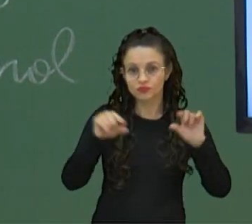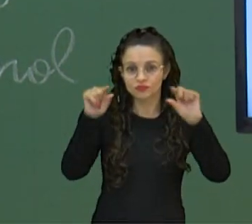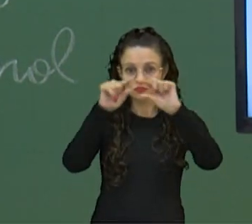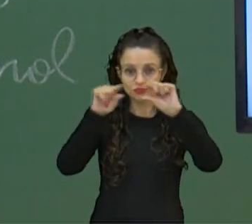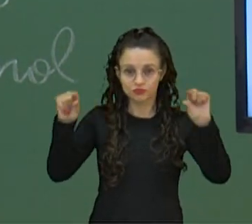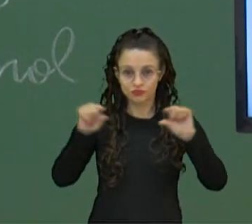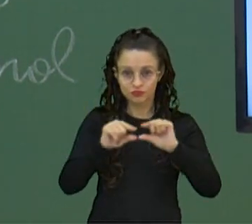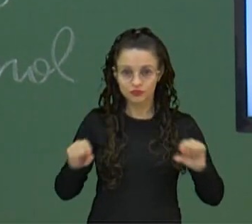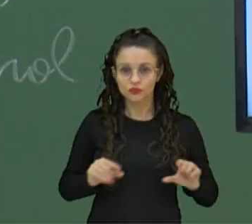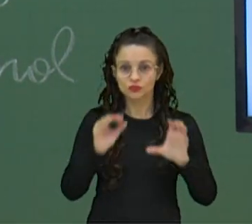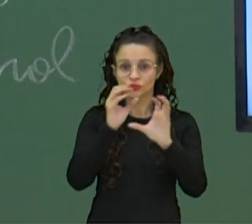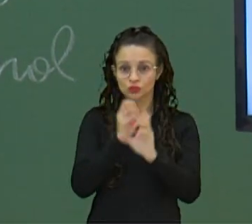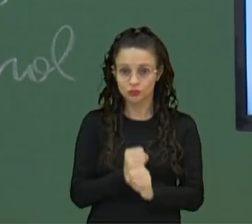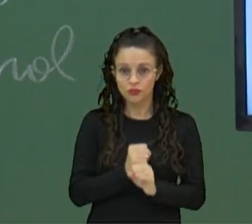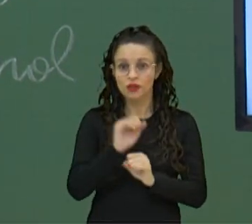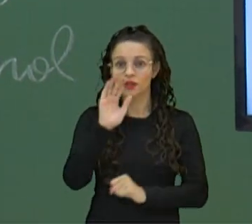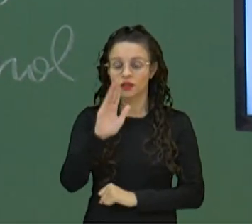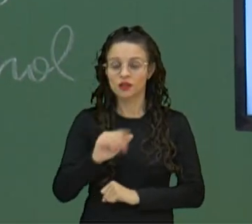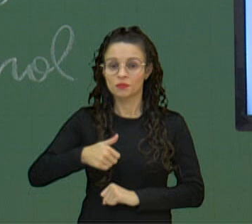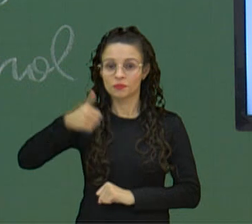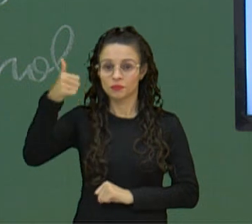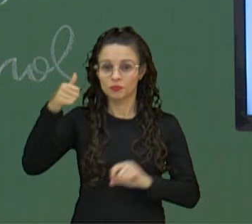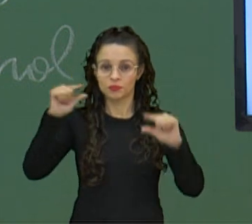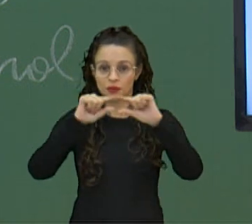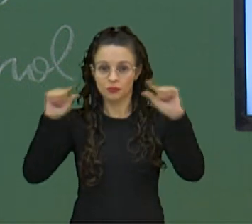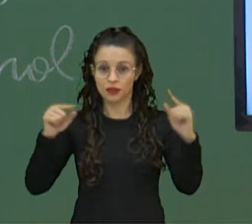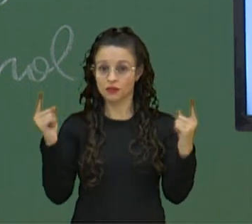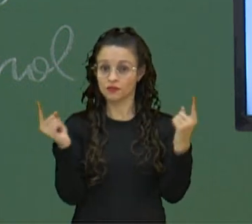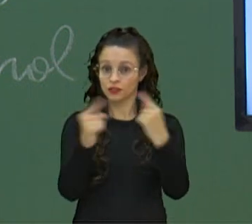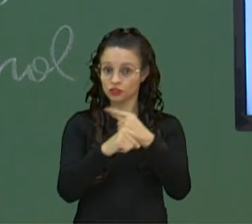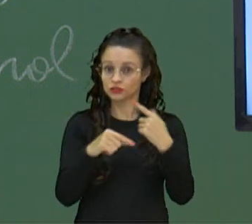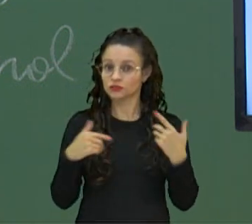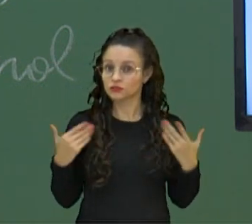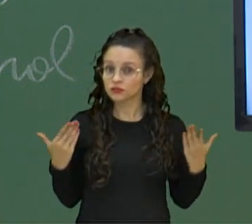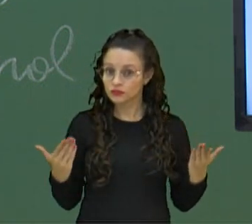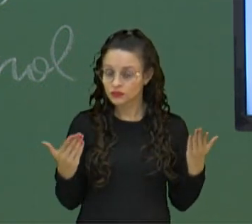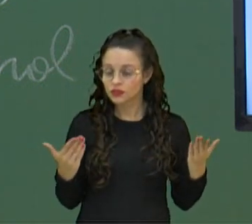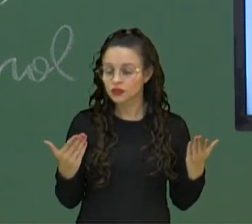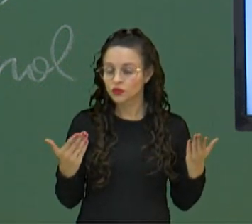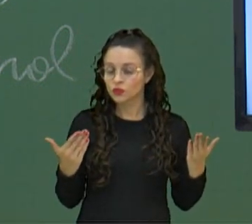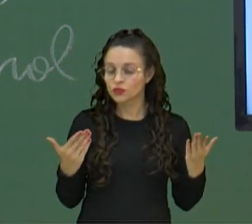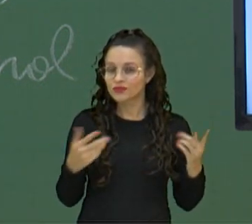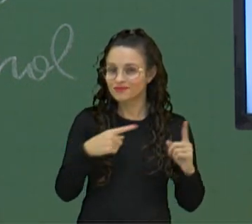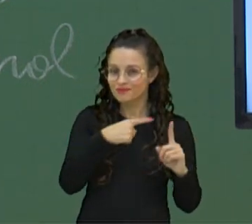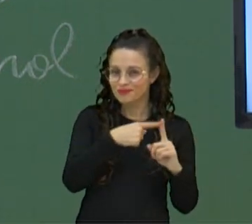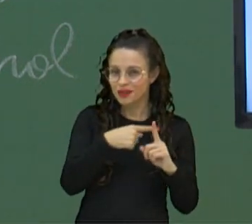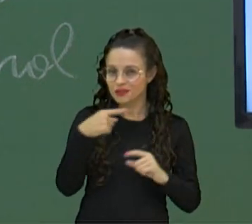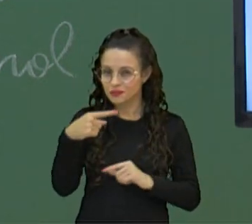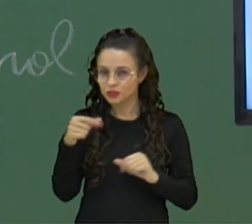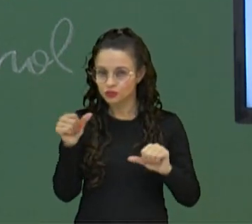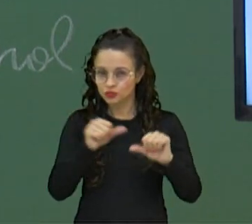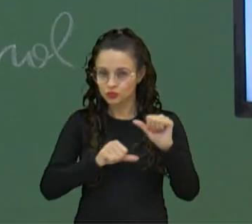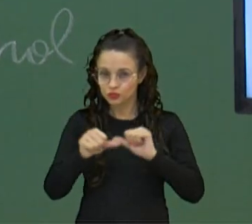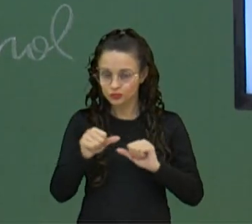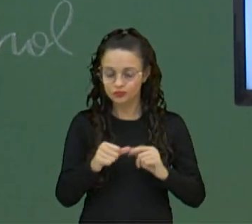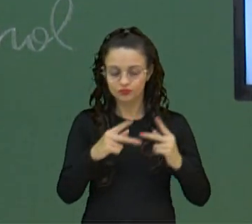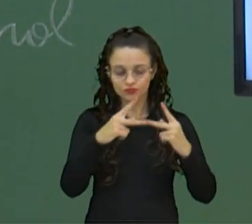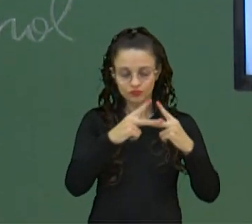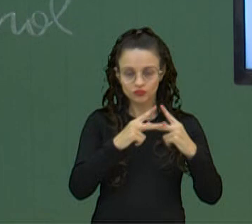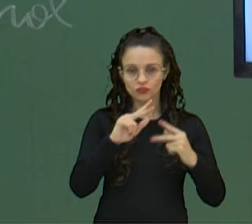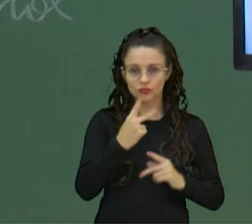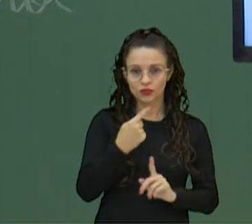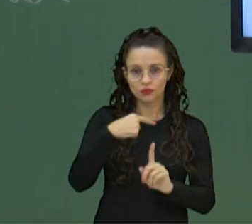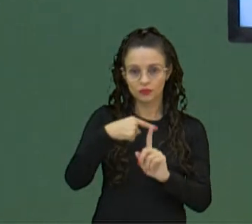somar. Lembrando que a primeira foi invertida, então o sinal está trocado. Então, ΔH